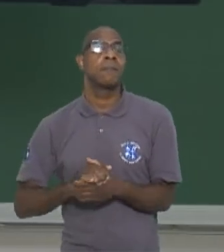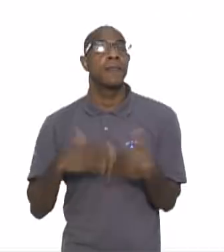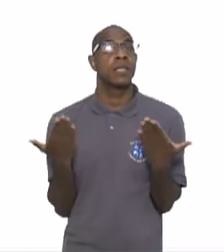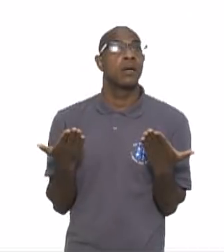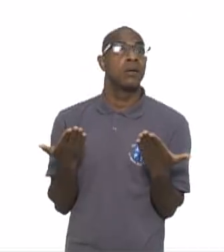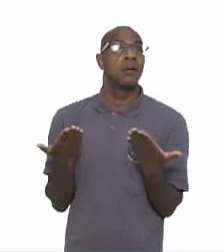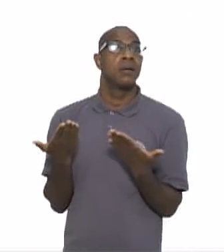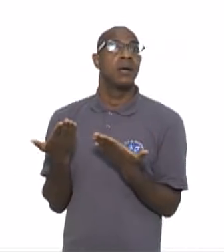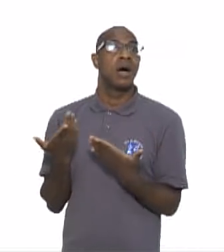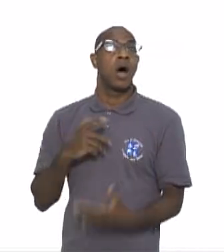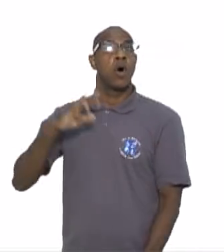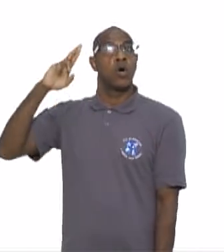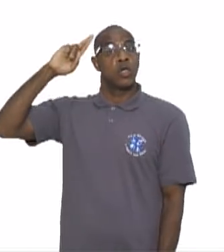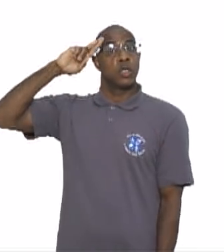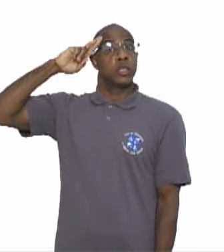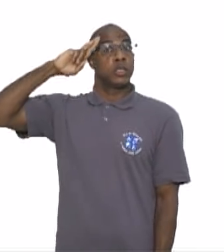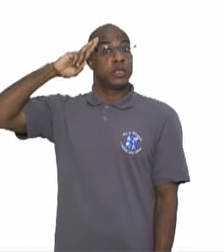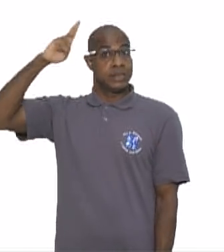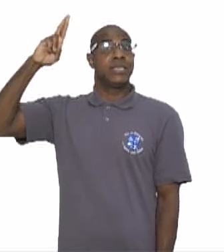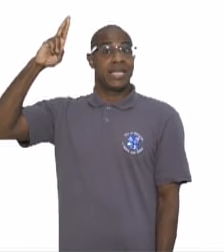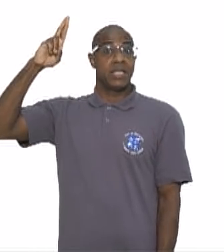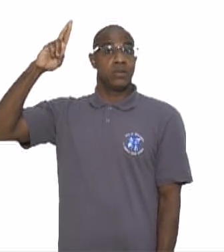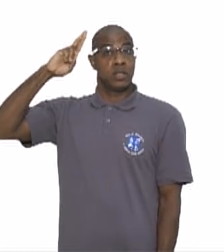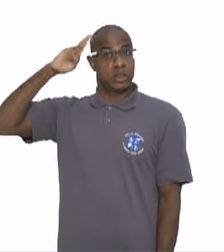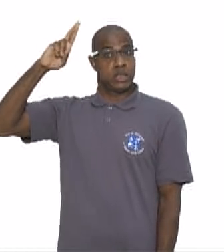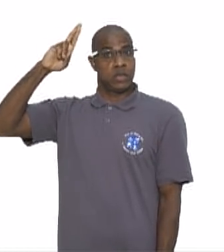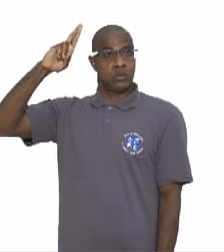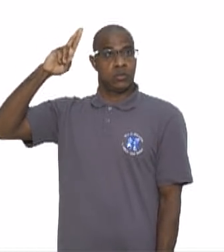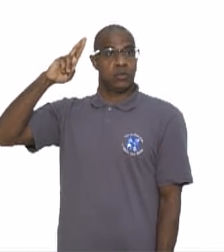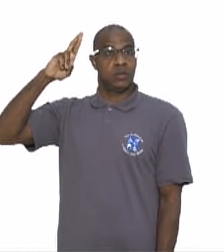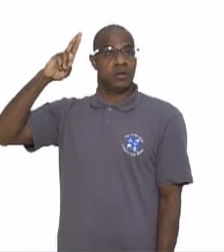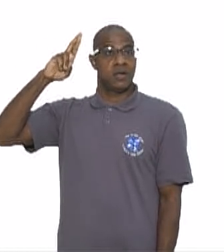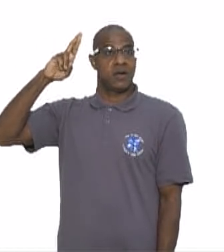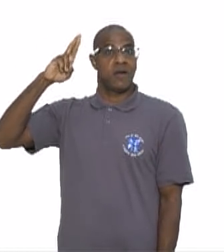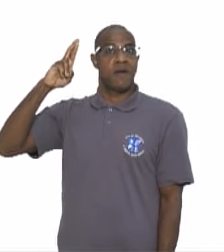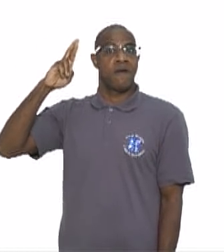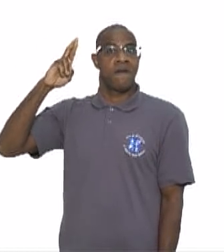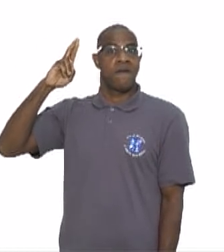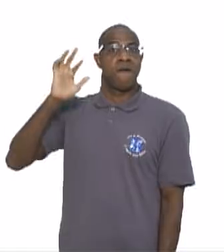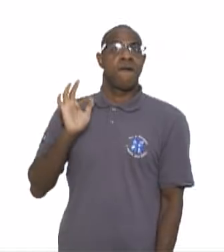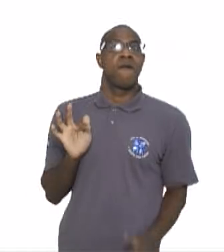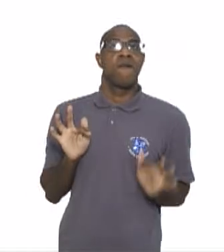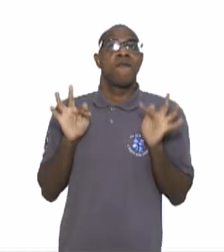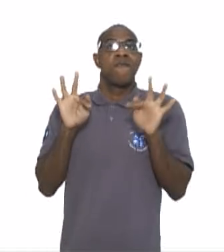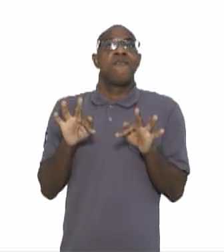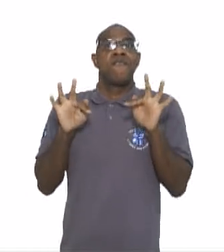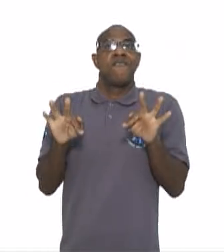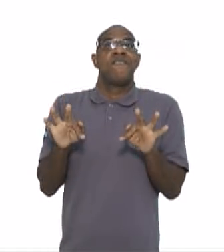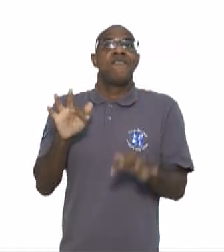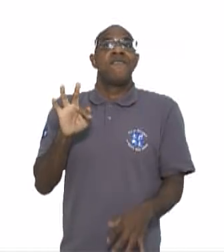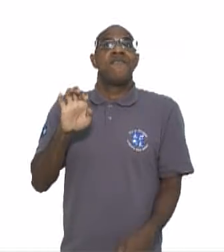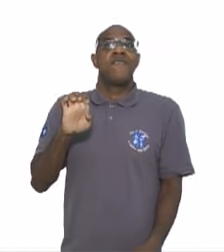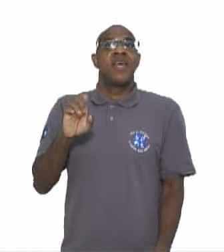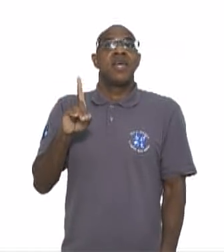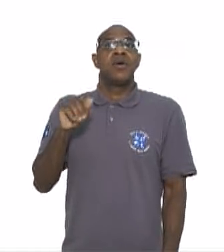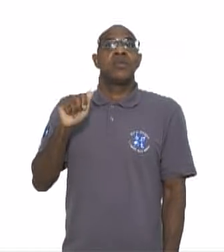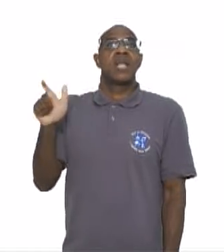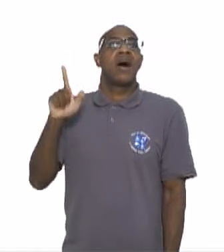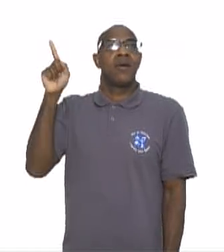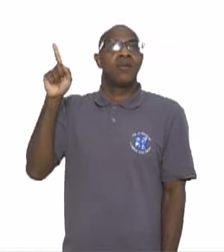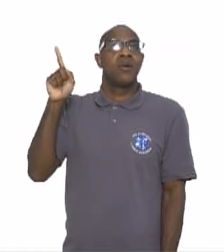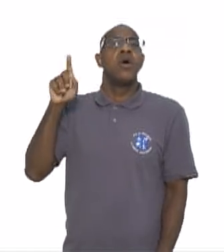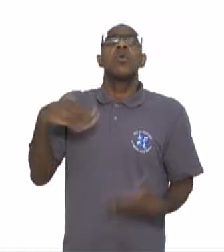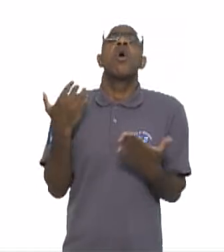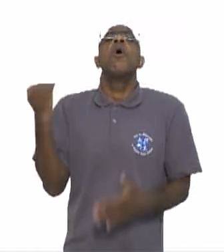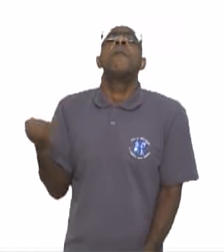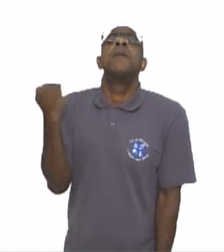os senhores feudais, que é o assunto da nossa aula de hoje. A gente vai entender melhor quem são os senhores feudais, qual é a